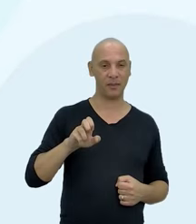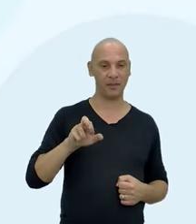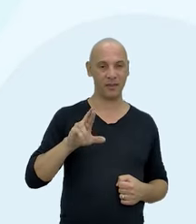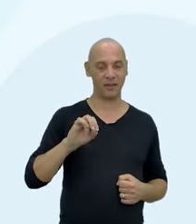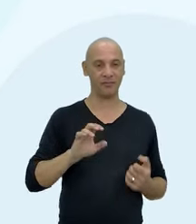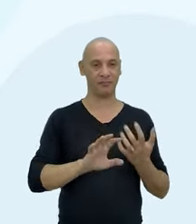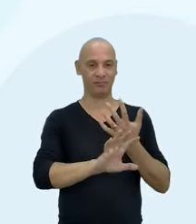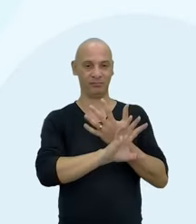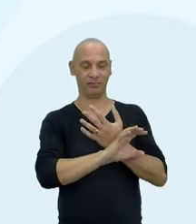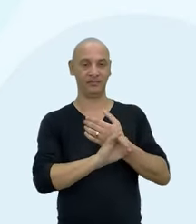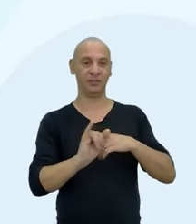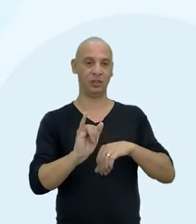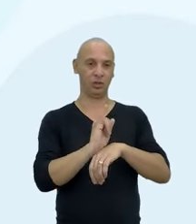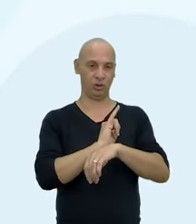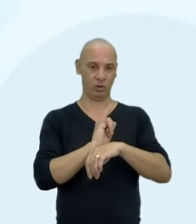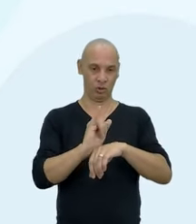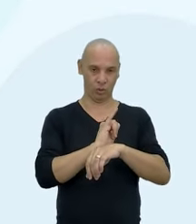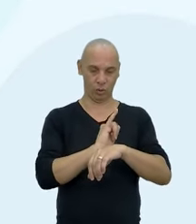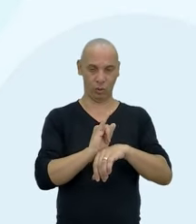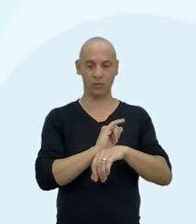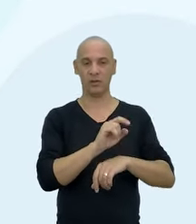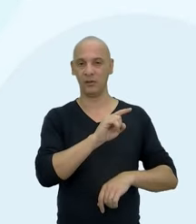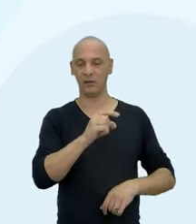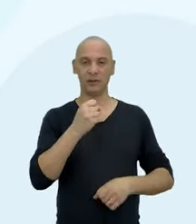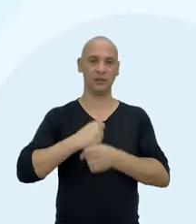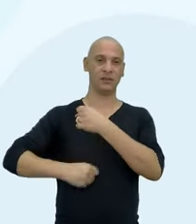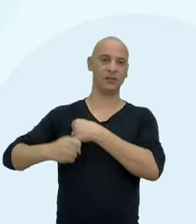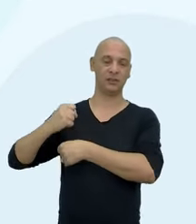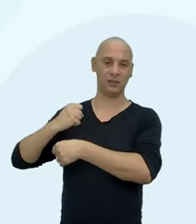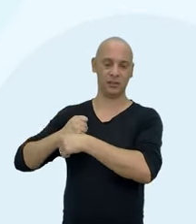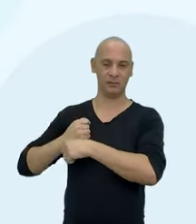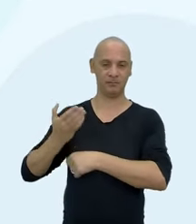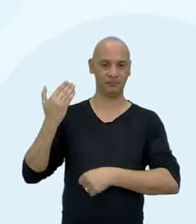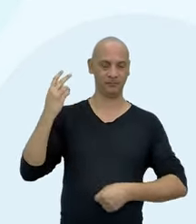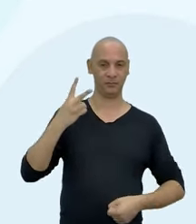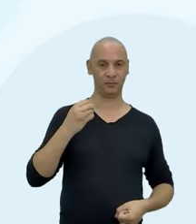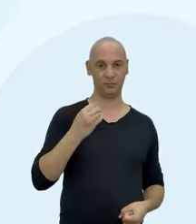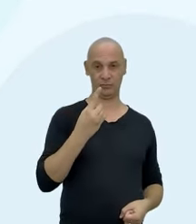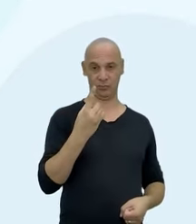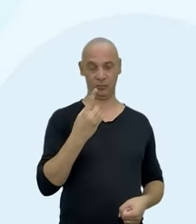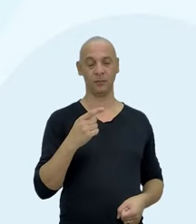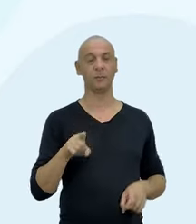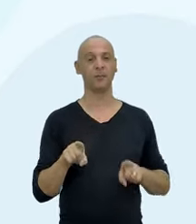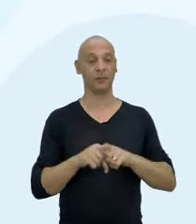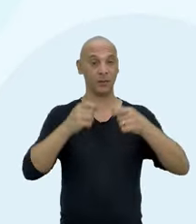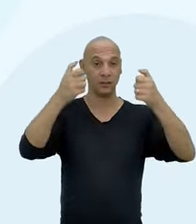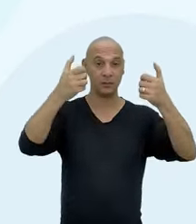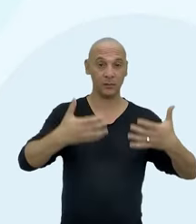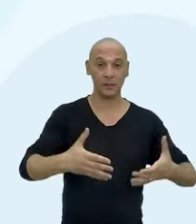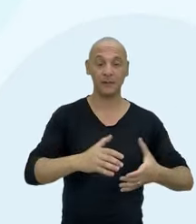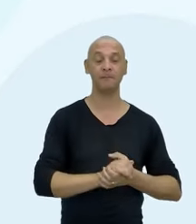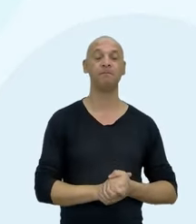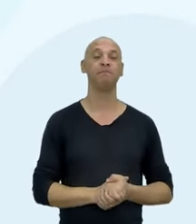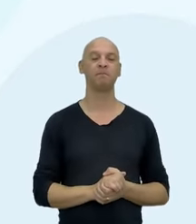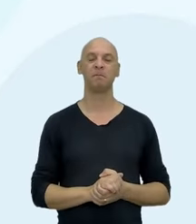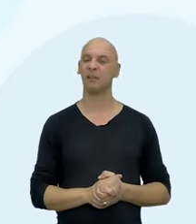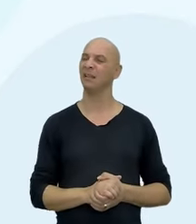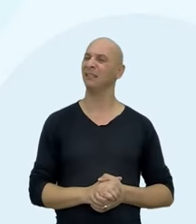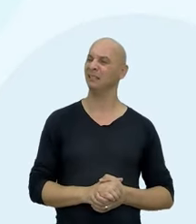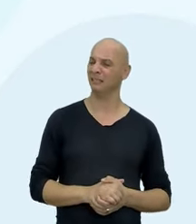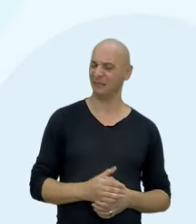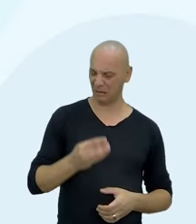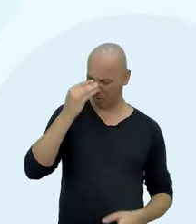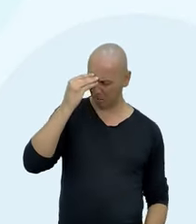YouTube isso frenden mohamud no ano passado né onde eles falam assim